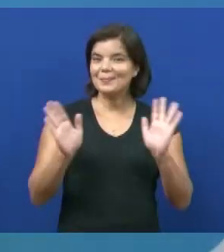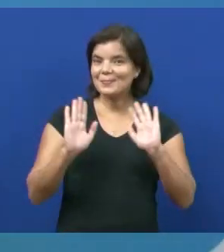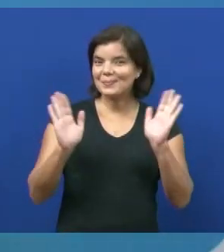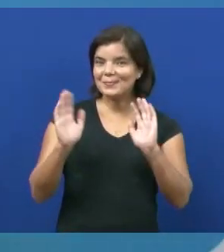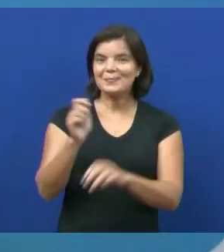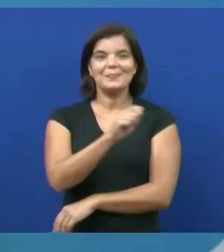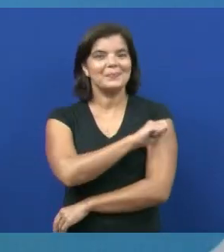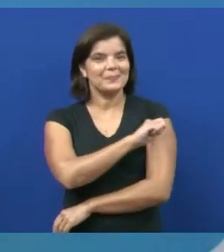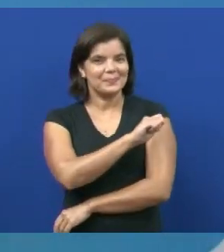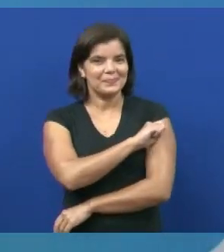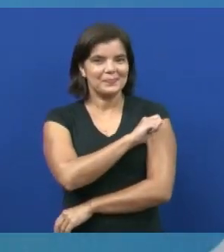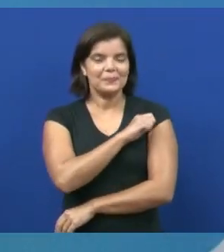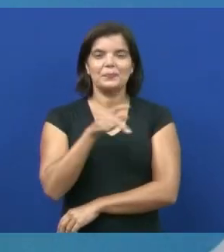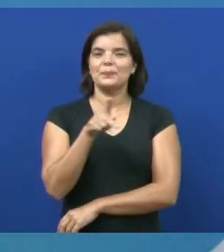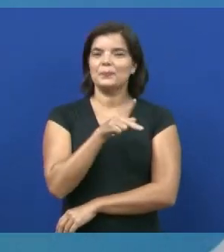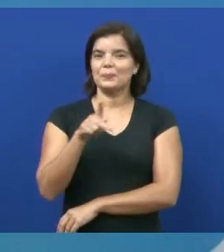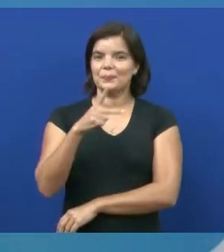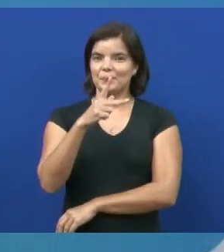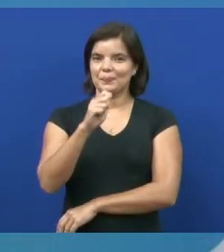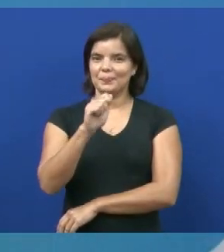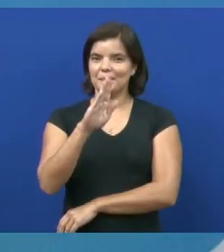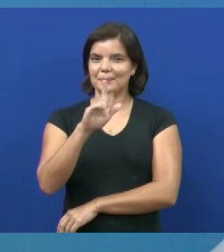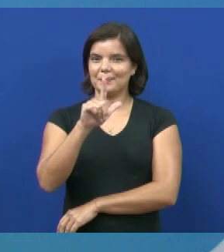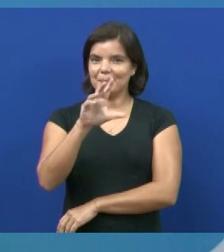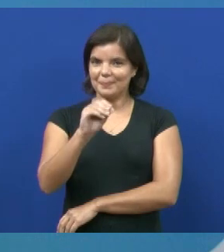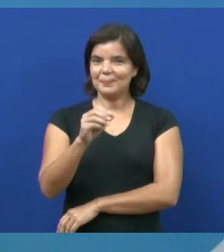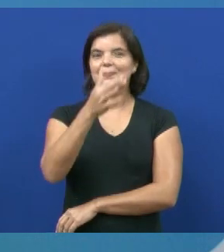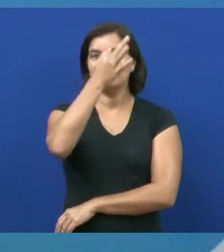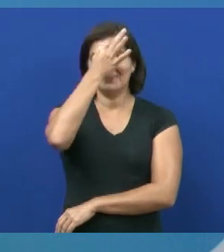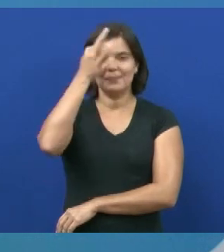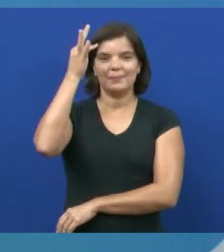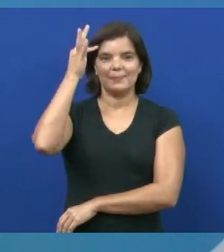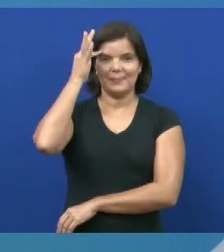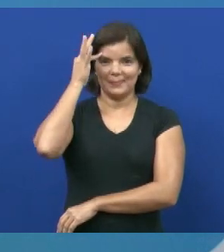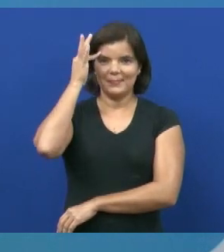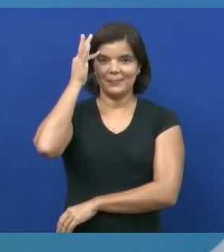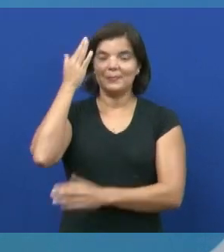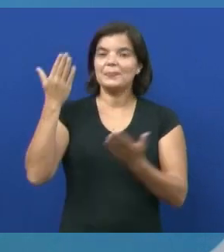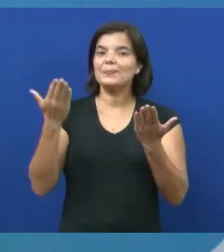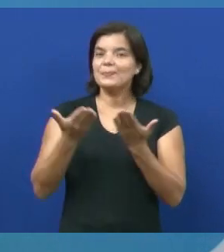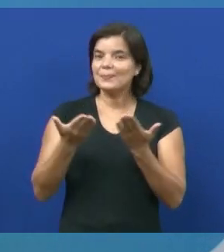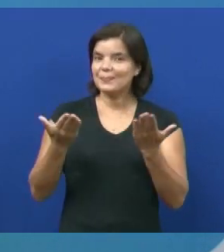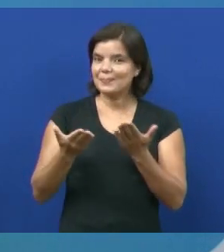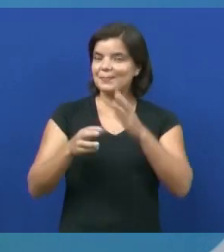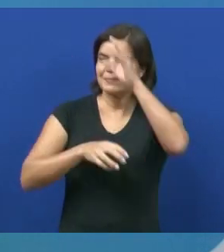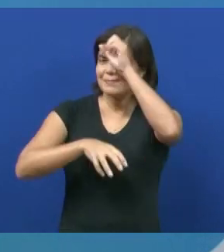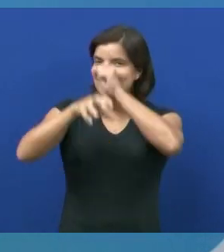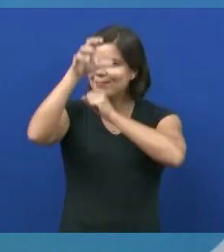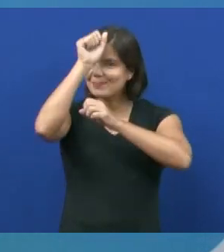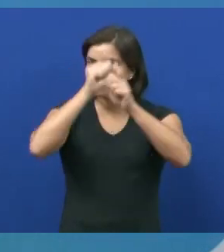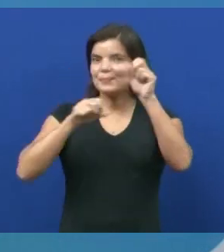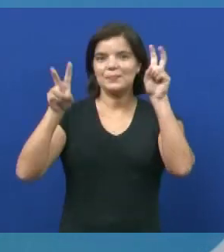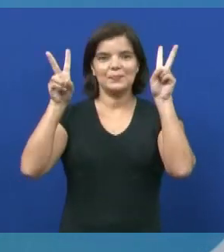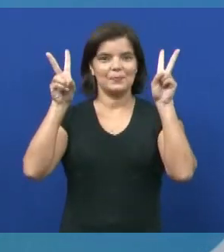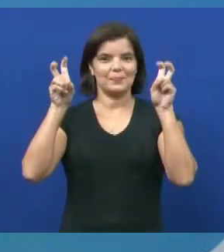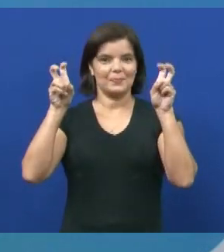Olá, meus caros alunos, sou o professor Pablo, de Filosofia, e hoje nós vamos aprender